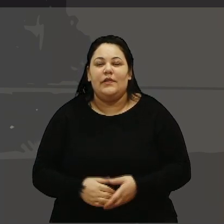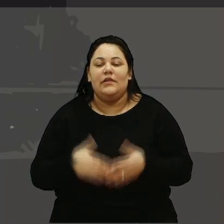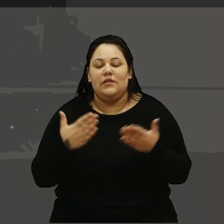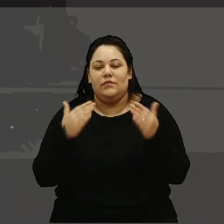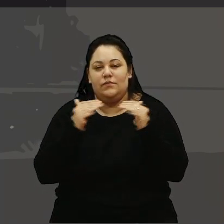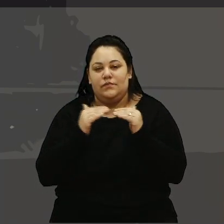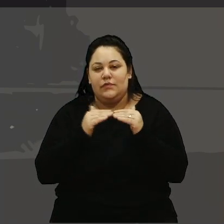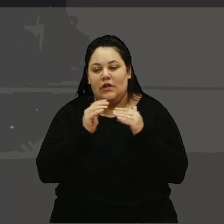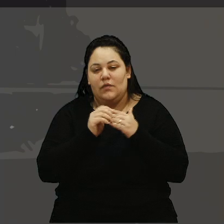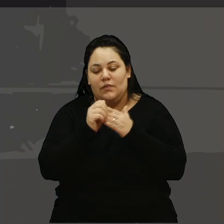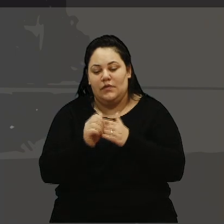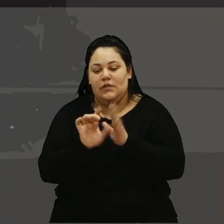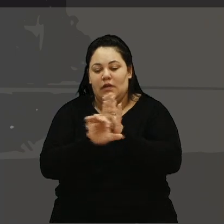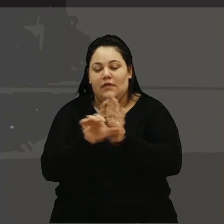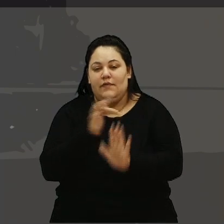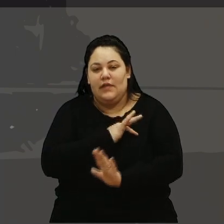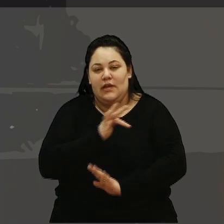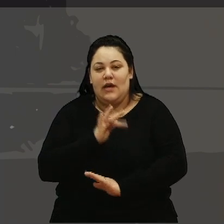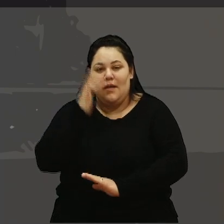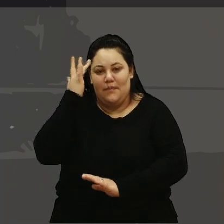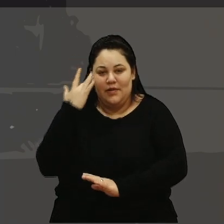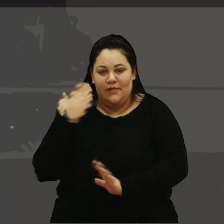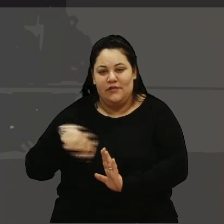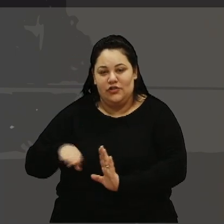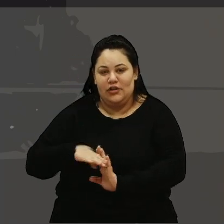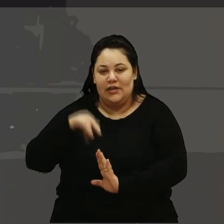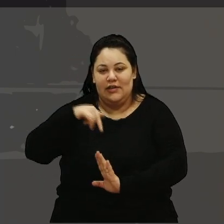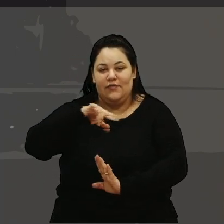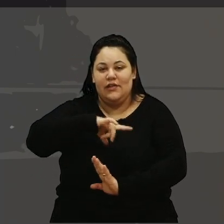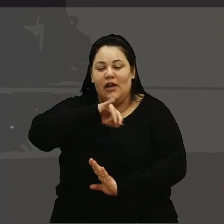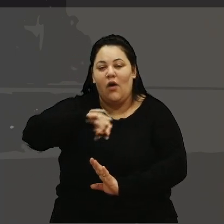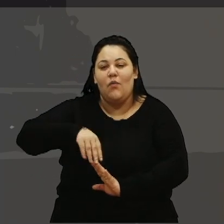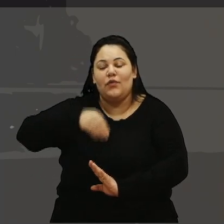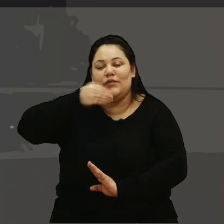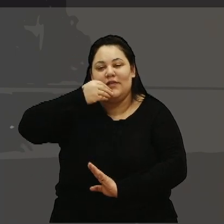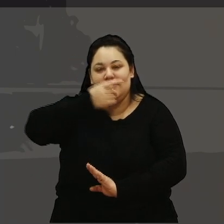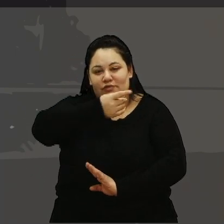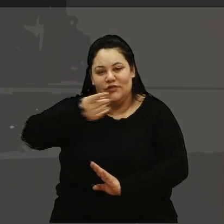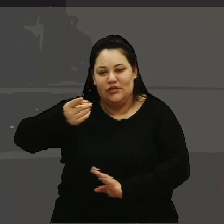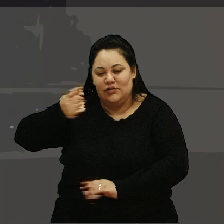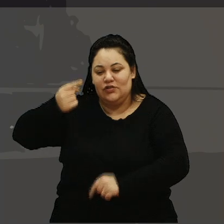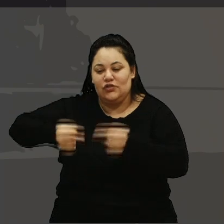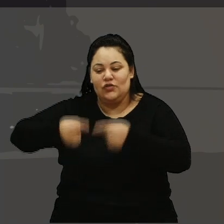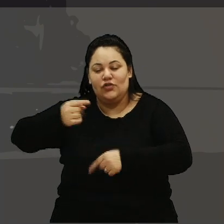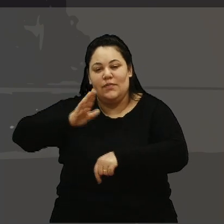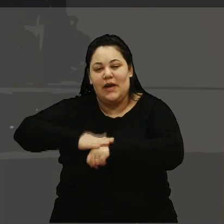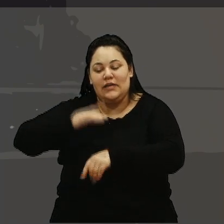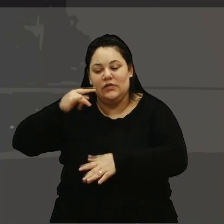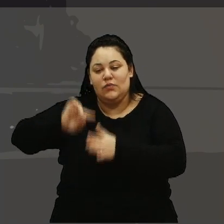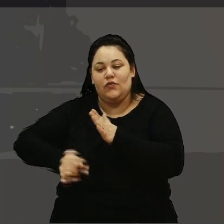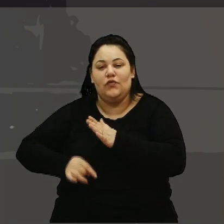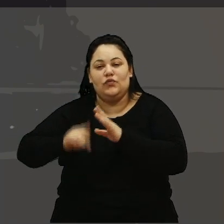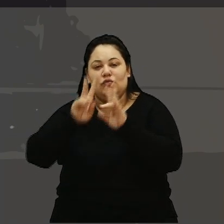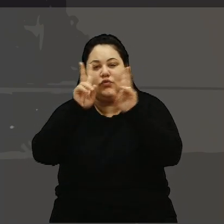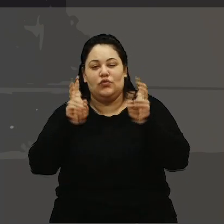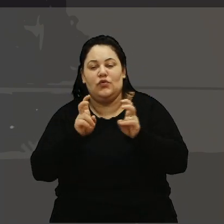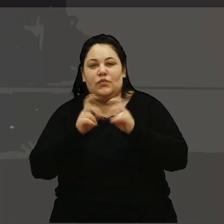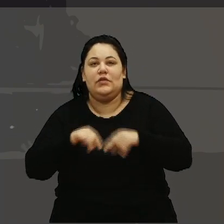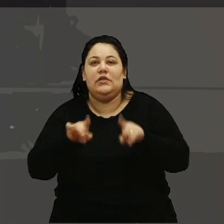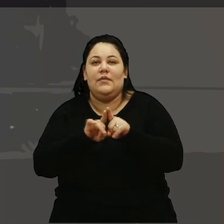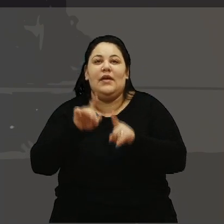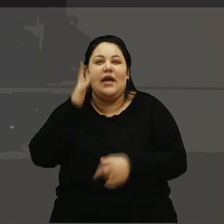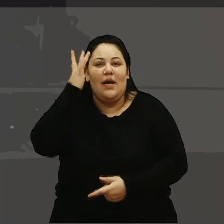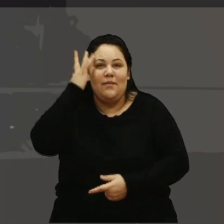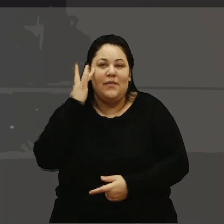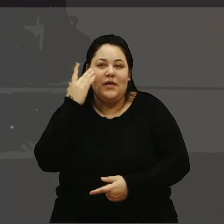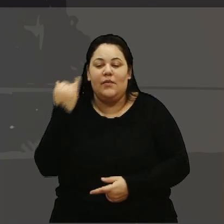leis federais, vai vir amanhã para essa casa e eu vou ter a oportunidade de a gente discutir mais sobre esse assunto. Amanhã vai ser,